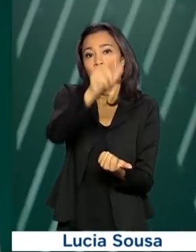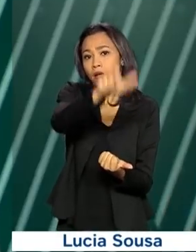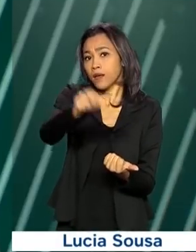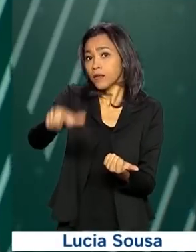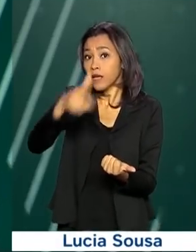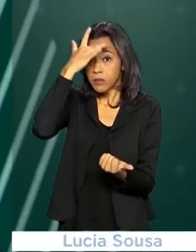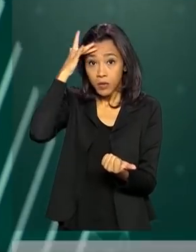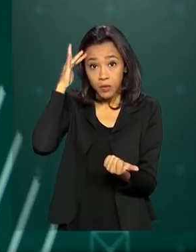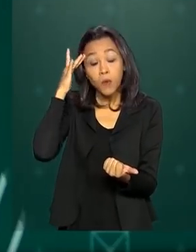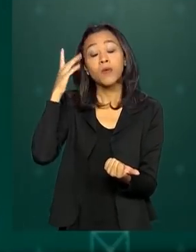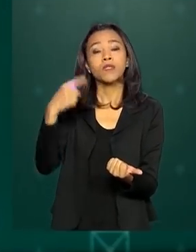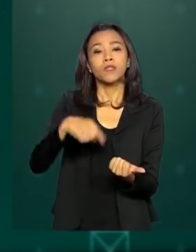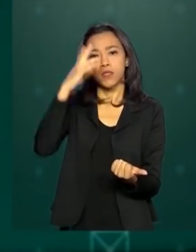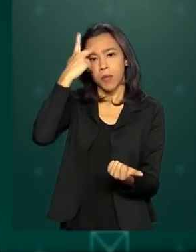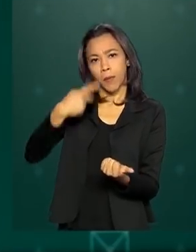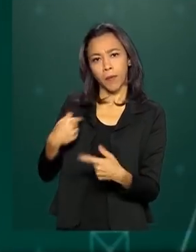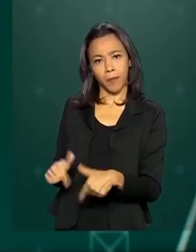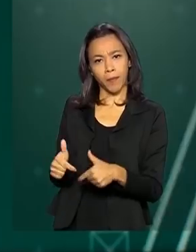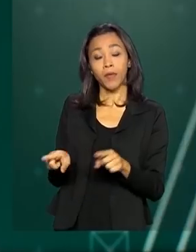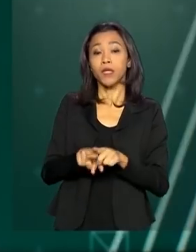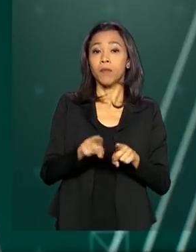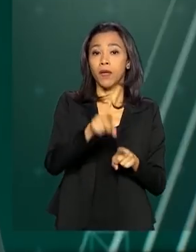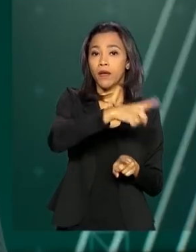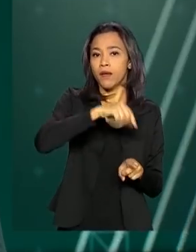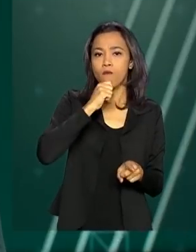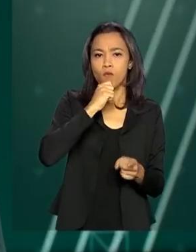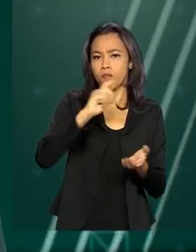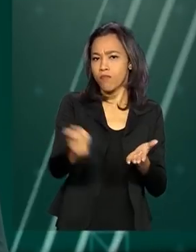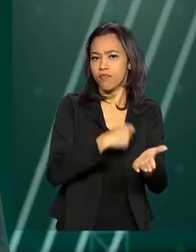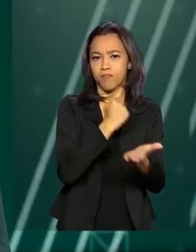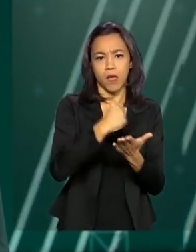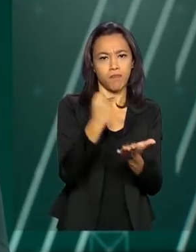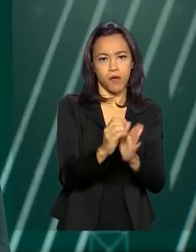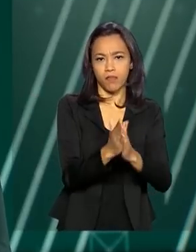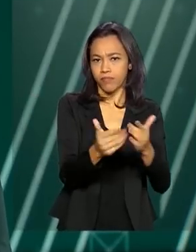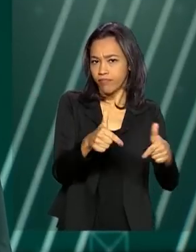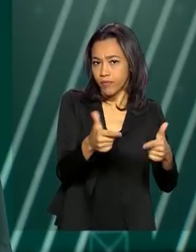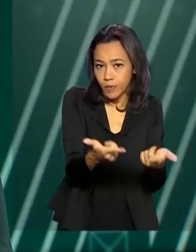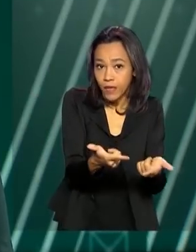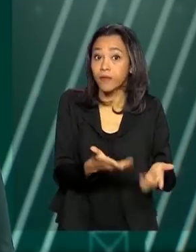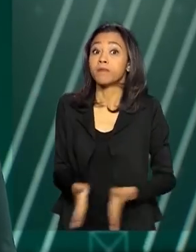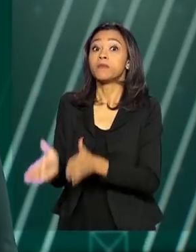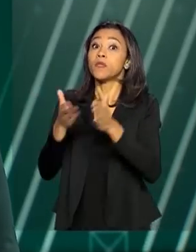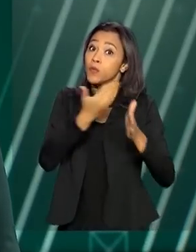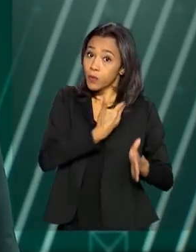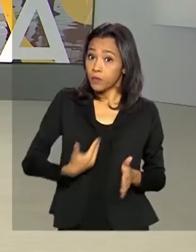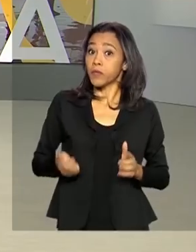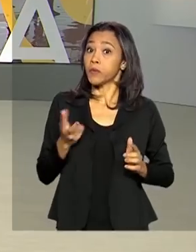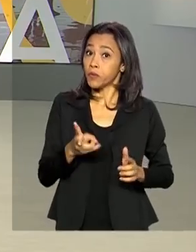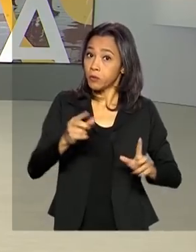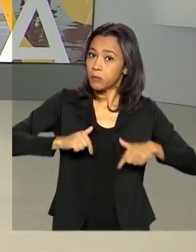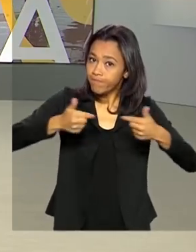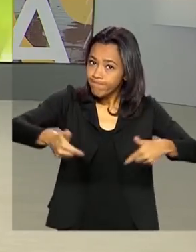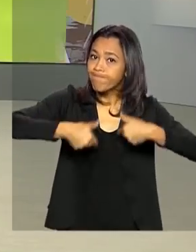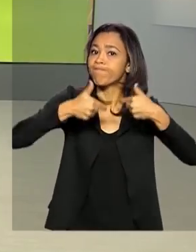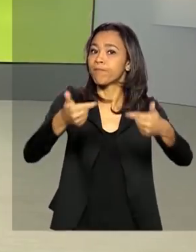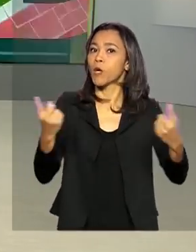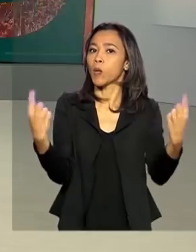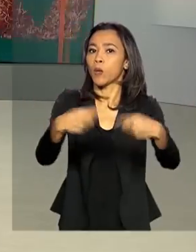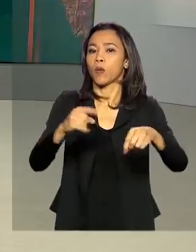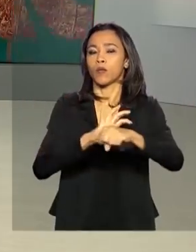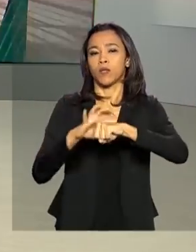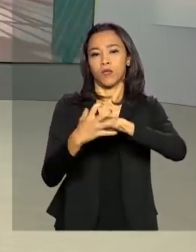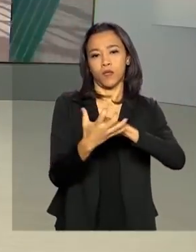e informais. E o governo segue trabalhando em várias frentes para enfrentar o novo coronavírus. Vamos agora ao